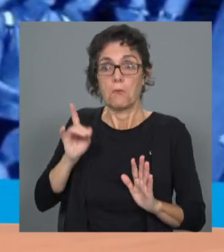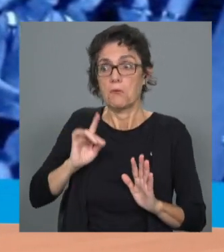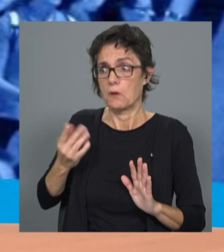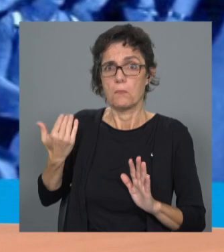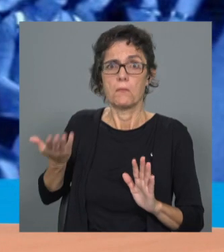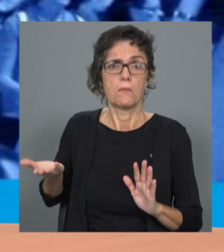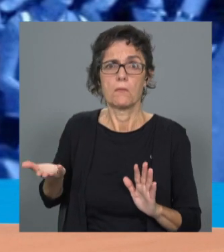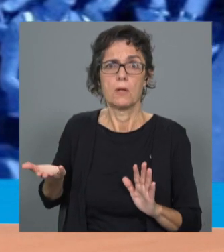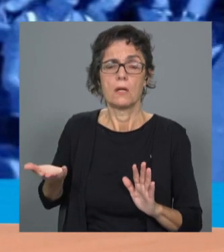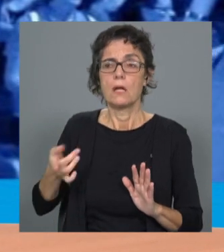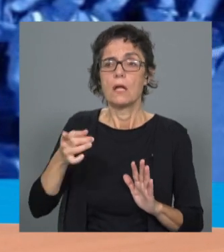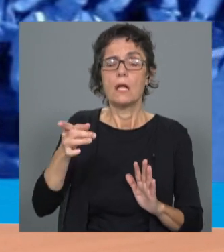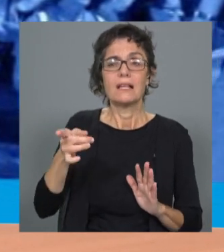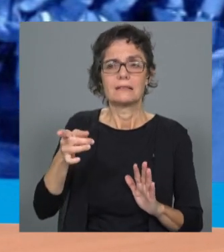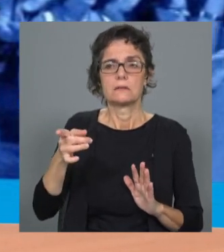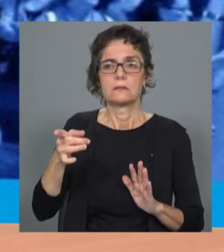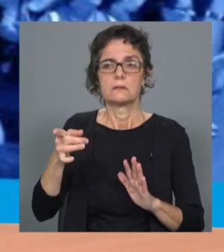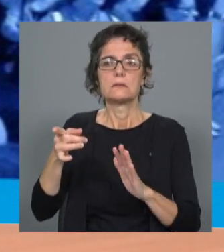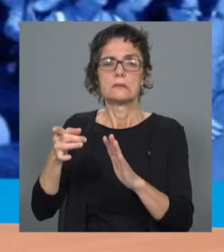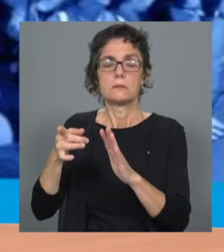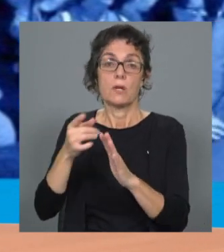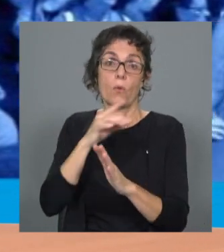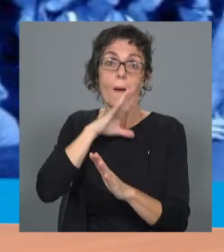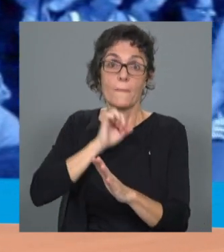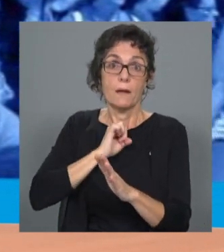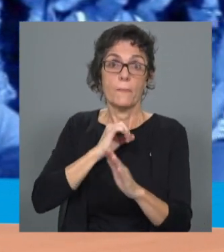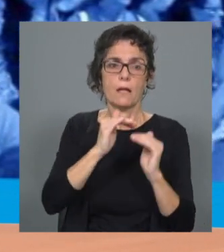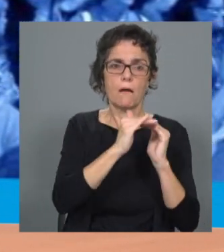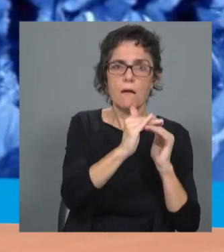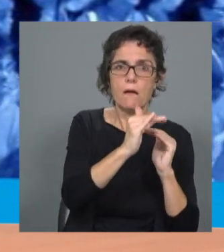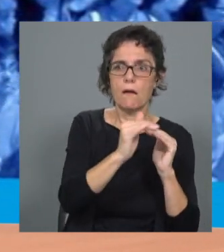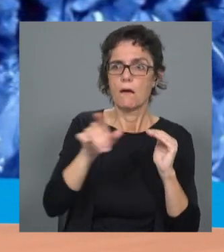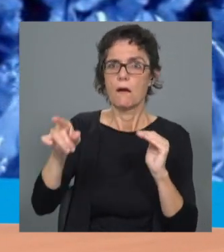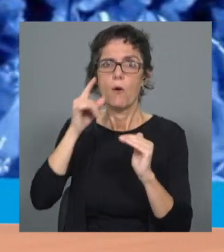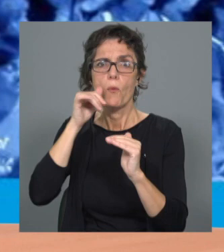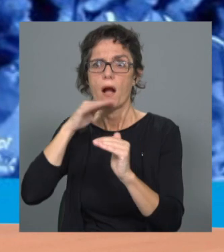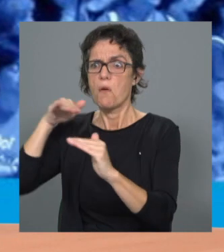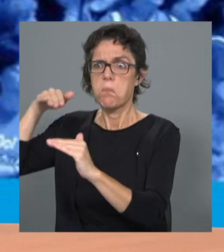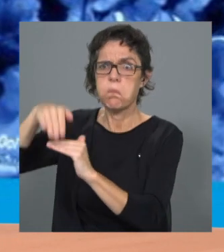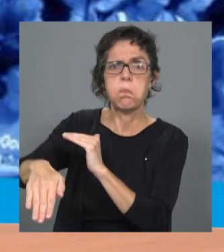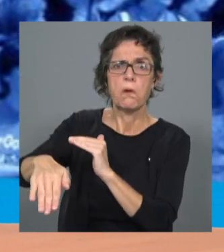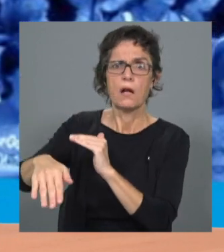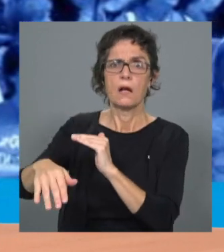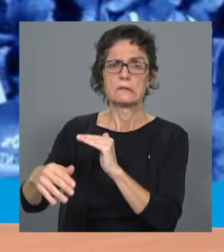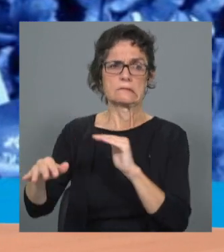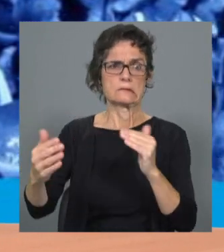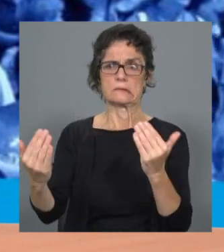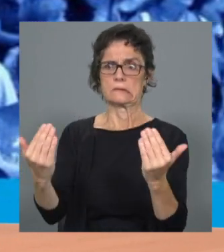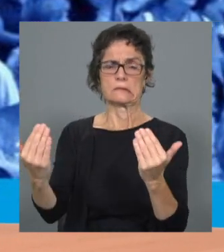e que ele estava bastante mal, ao contrário da minha mãe, que estava estável. O meu pai estava muito mal. Portanto, estava com